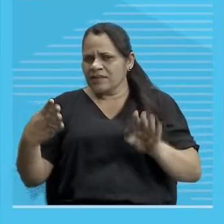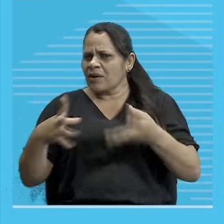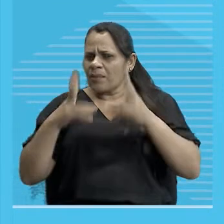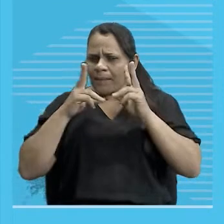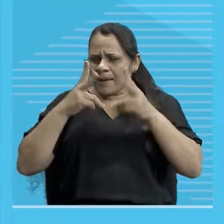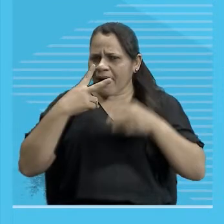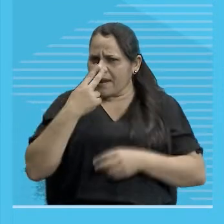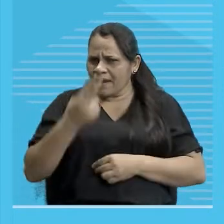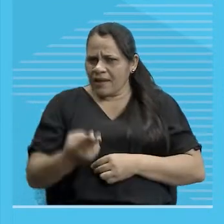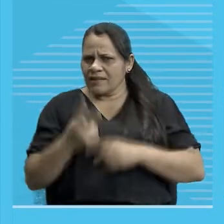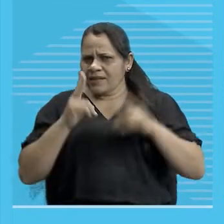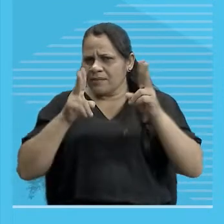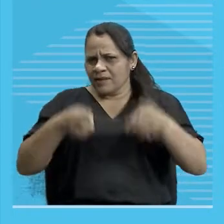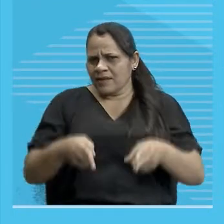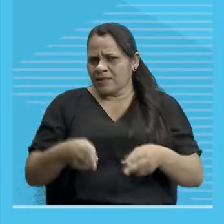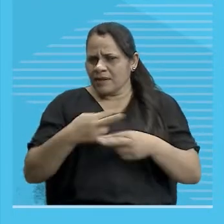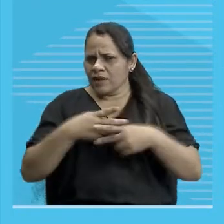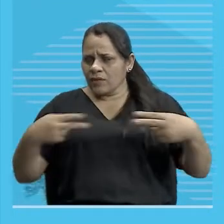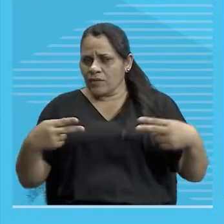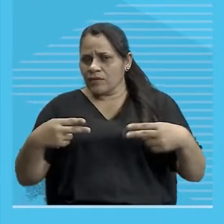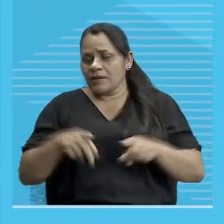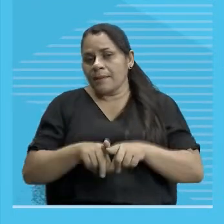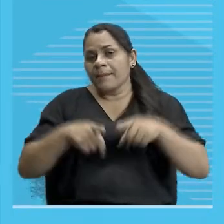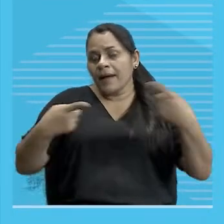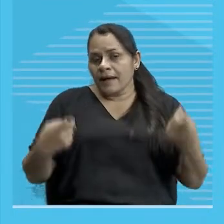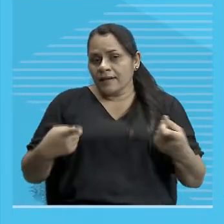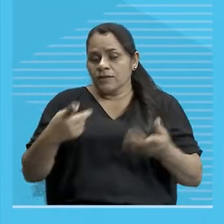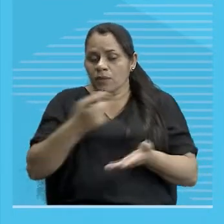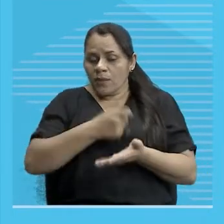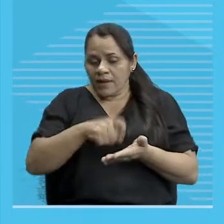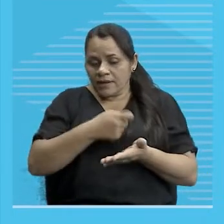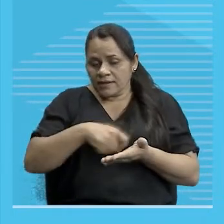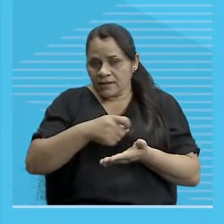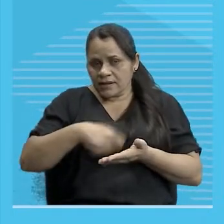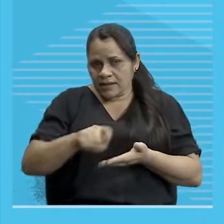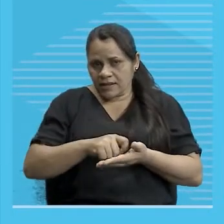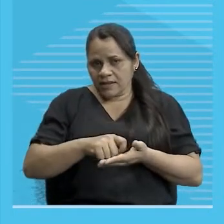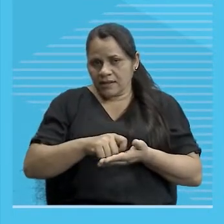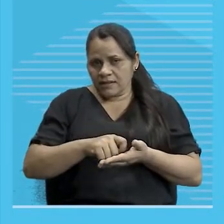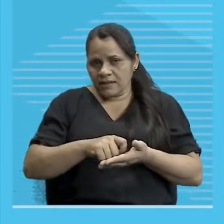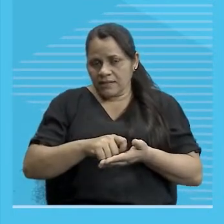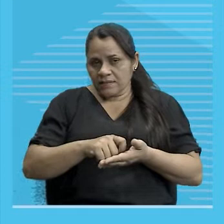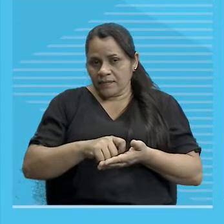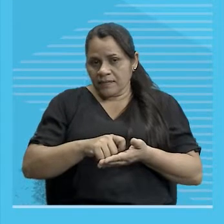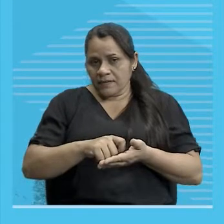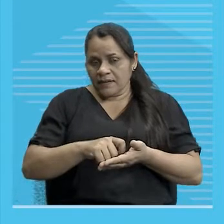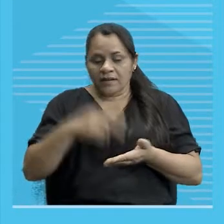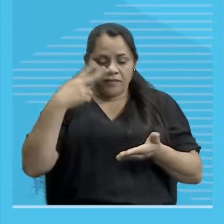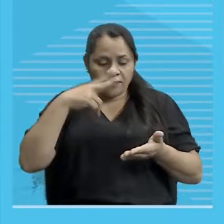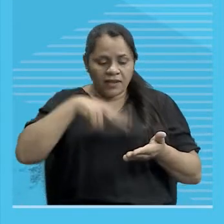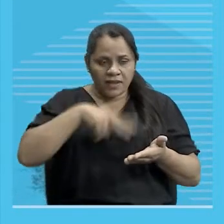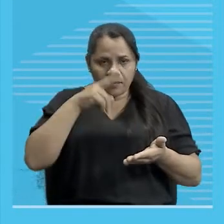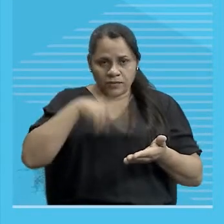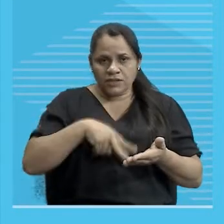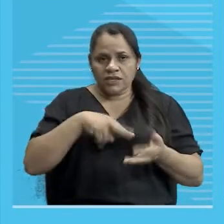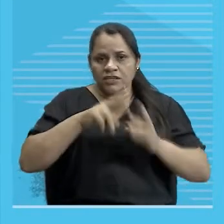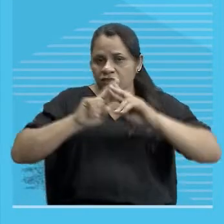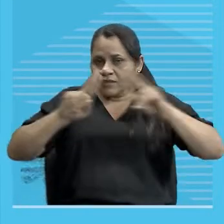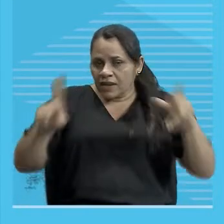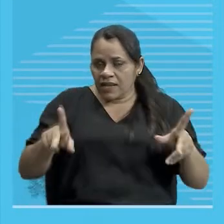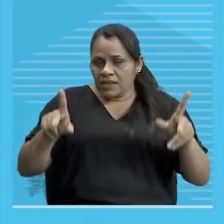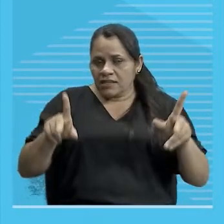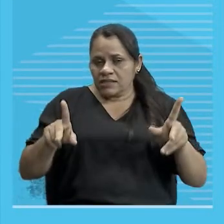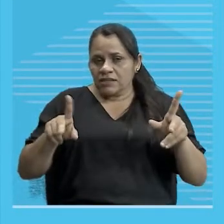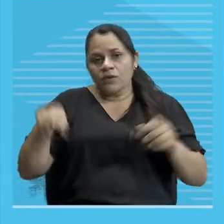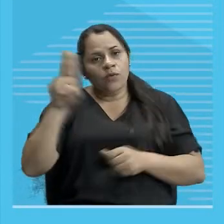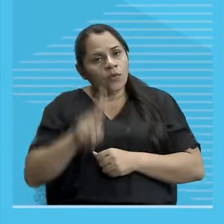né? Mas quando escrita, a gente observa que a diferença de um desses enunciados estar com acento grave e o outro não estar